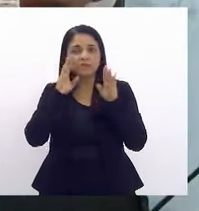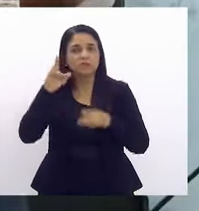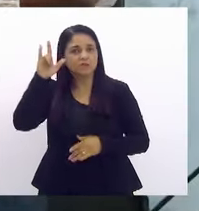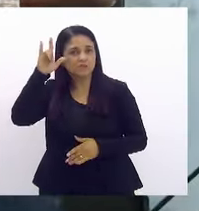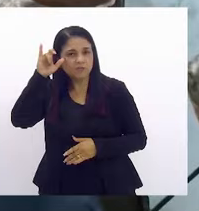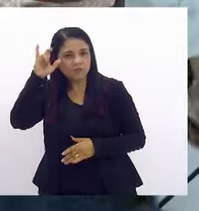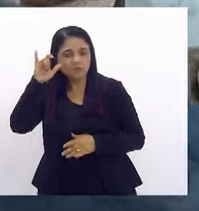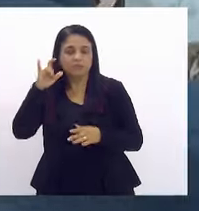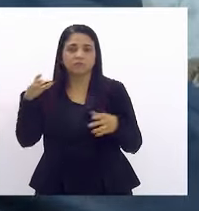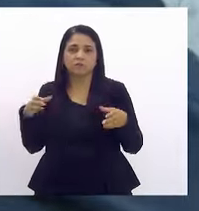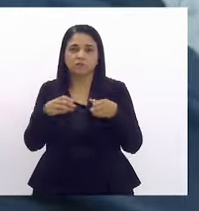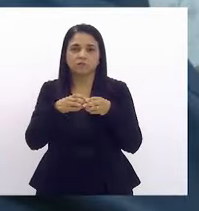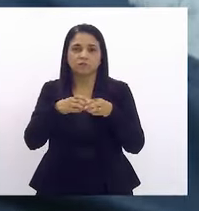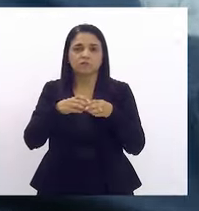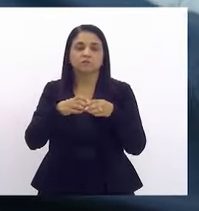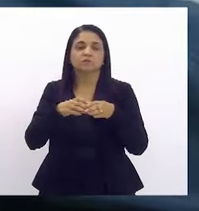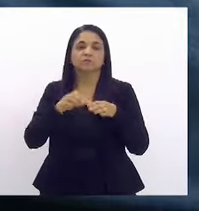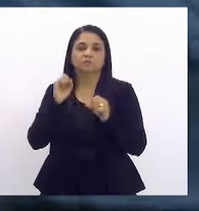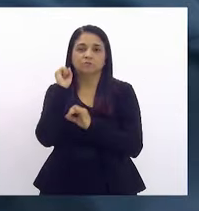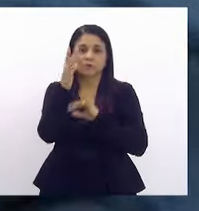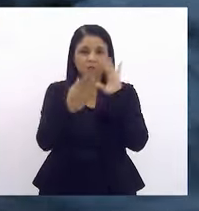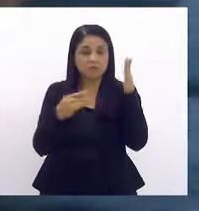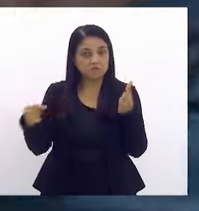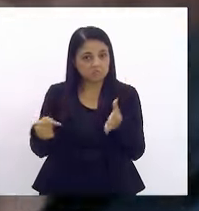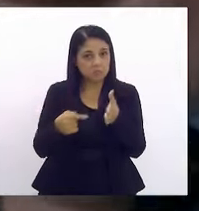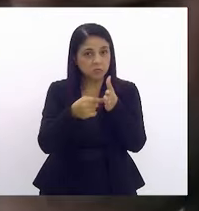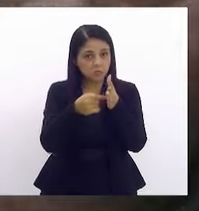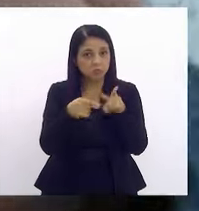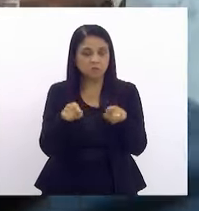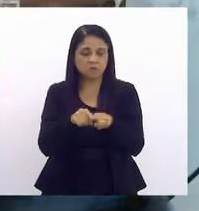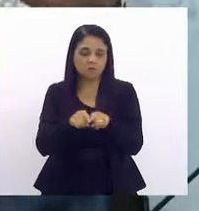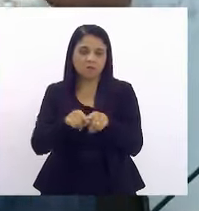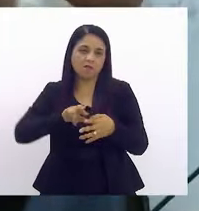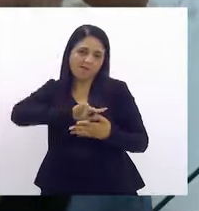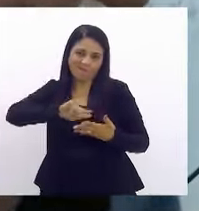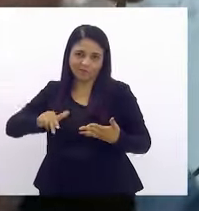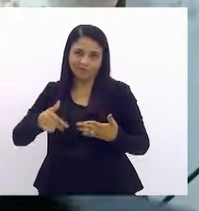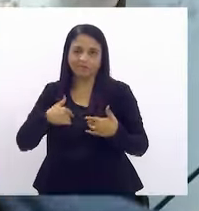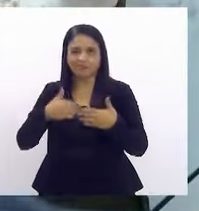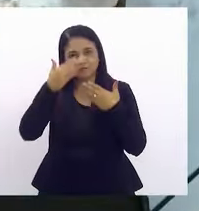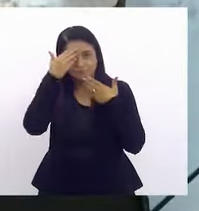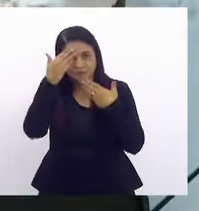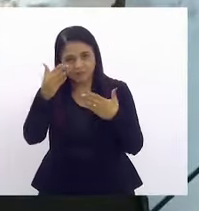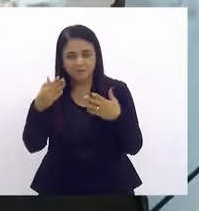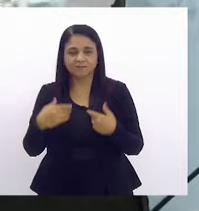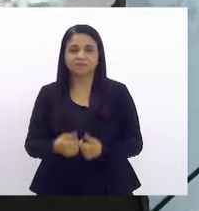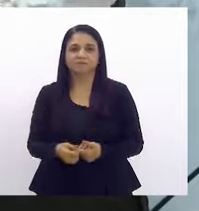Ambiente, canal de denúncias e etc. Obrigado, fiquem com Deus, boa tarde.